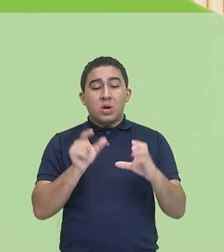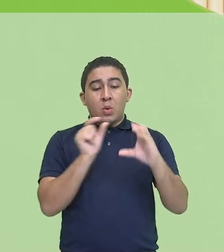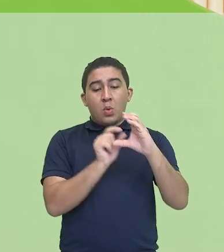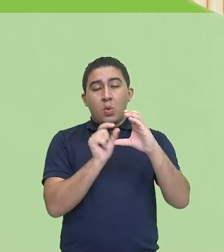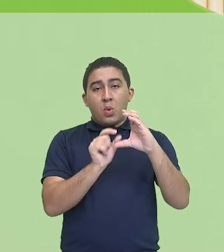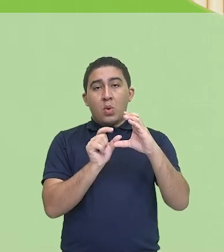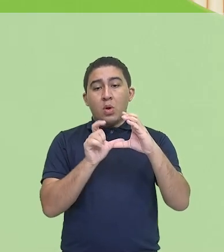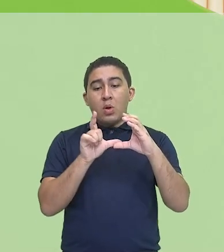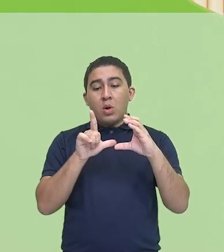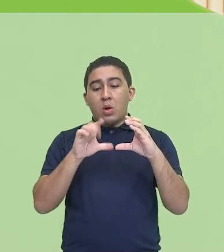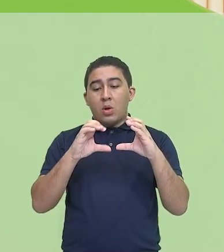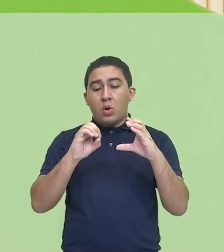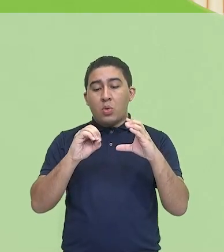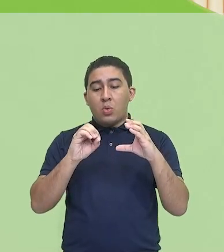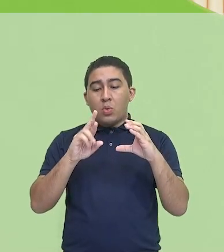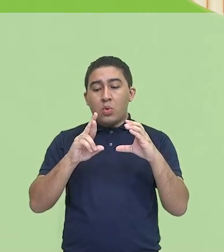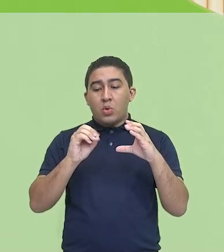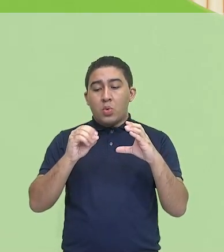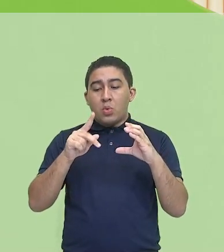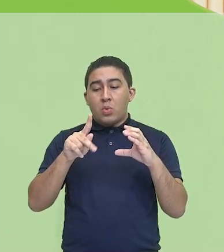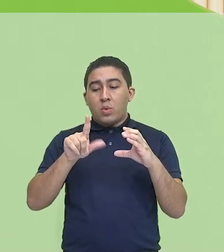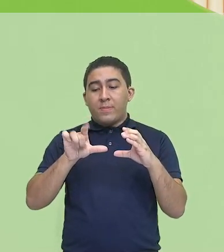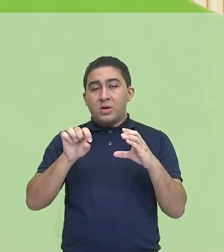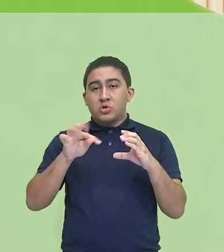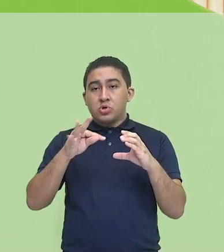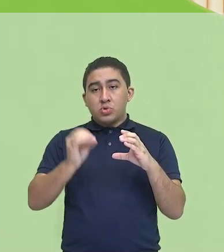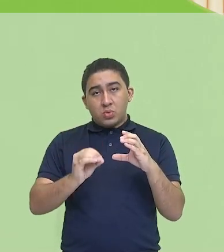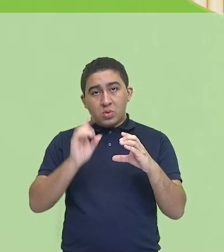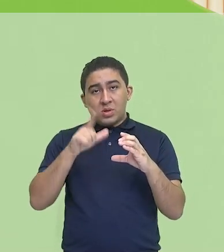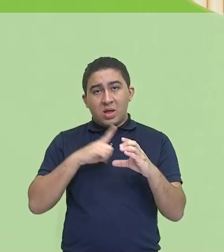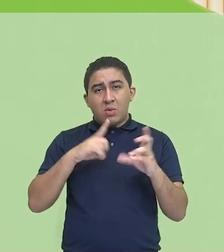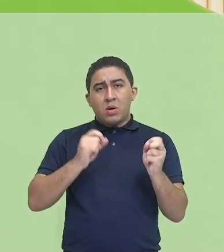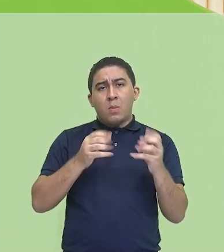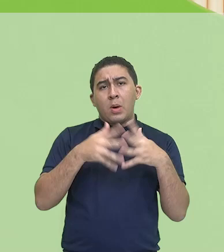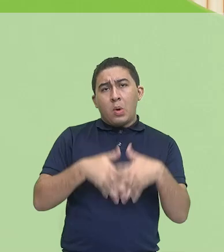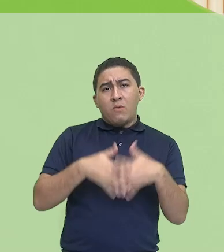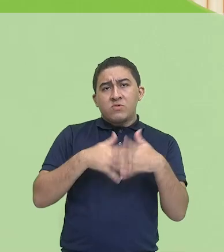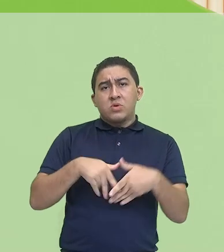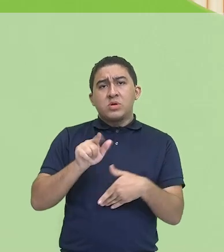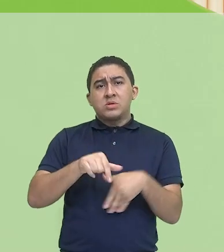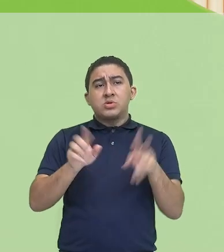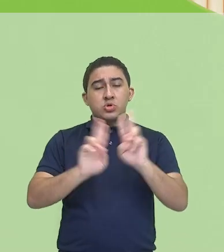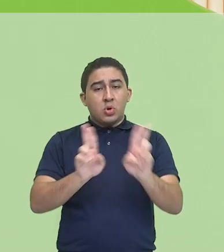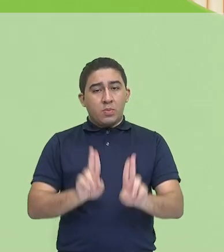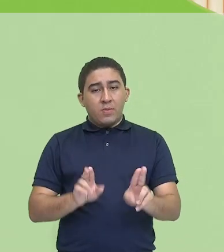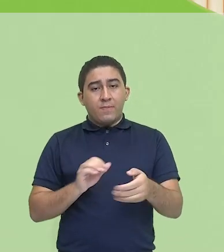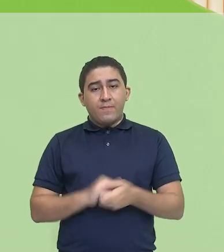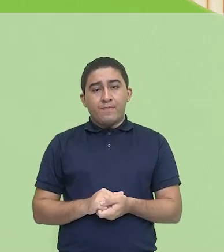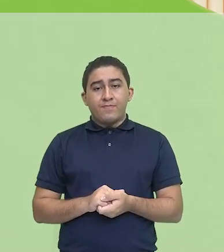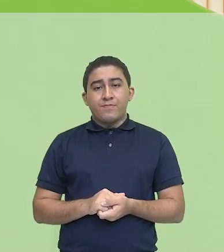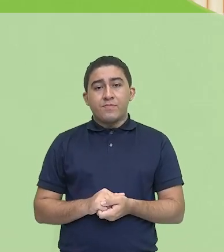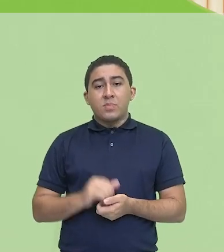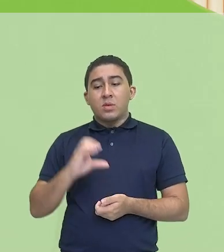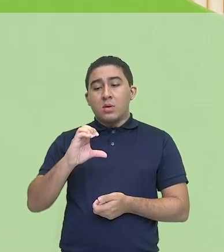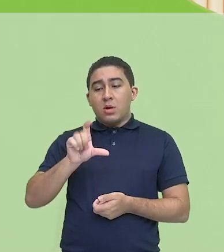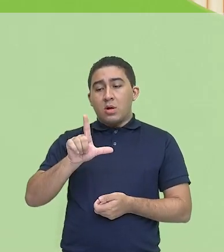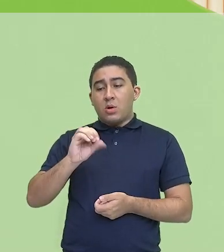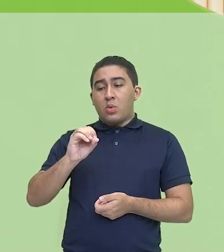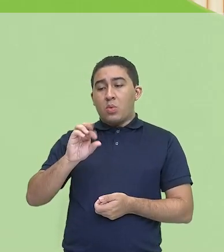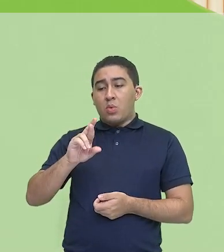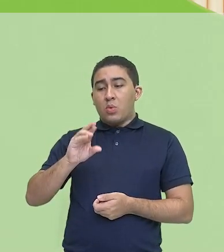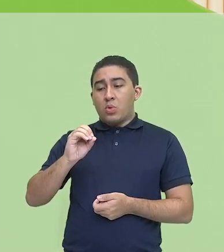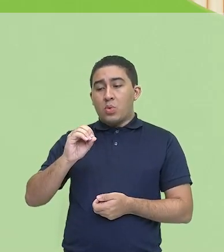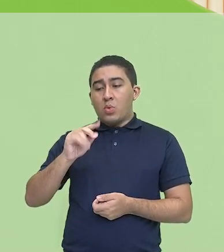uma certa, quando a gente está aprendendo, há uma certa confusão nesses nomes. Voltando aí, o cloroplasto é